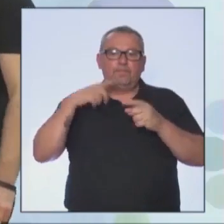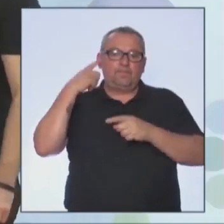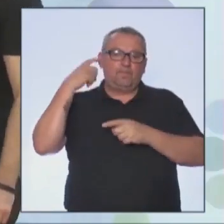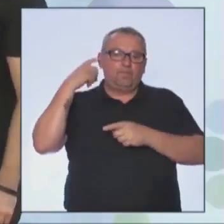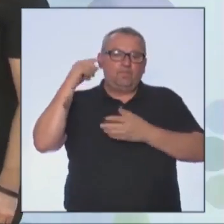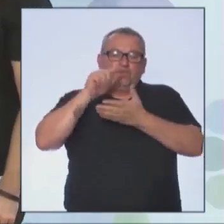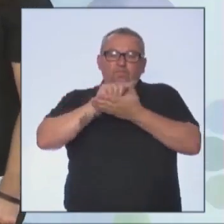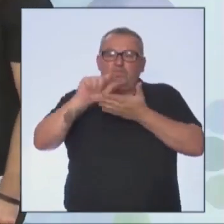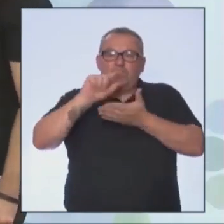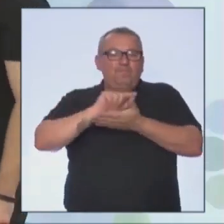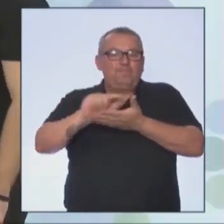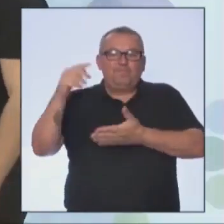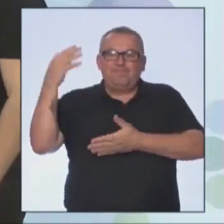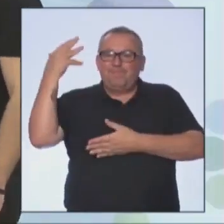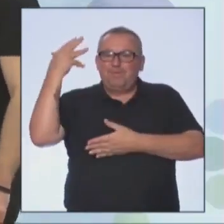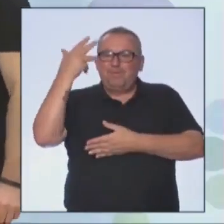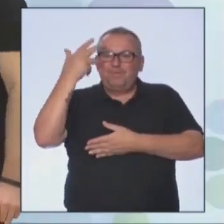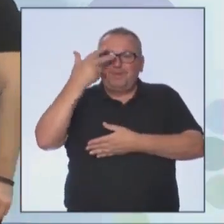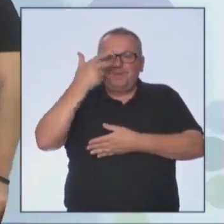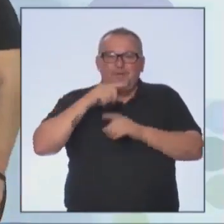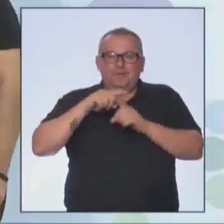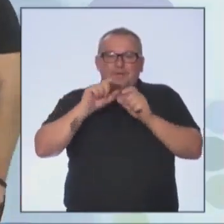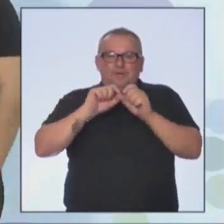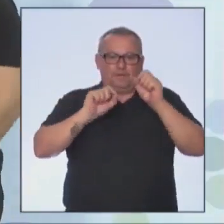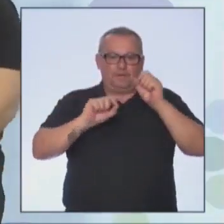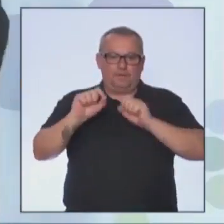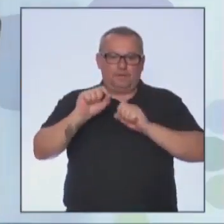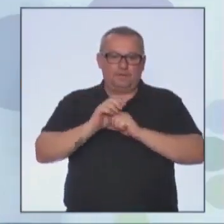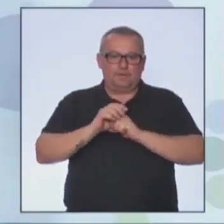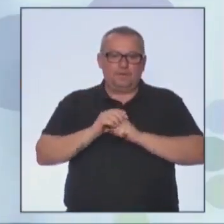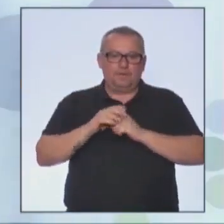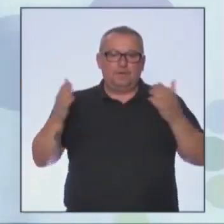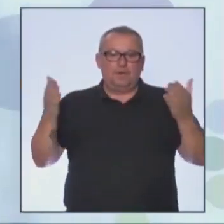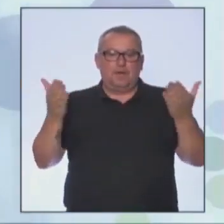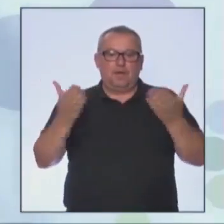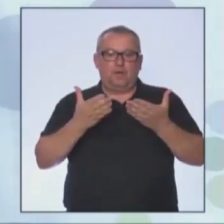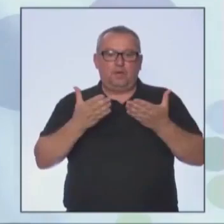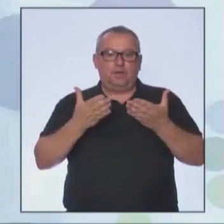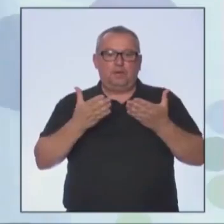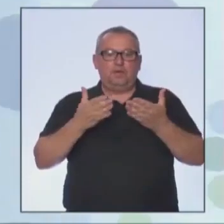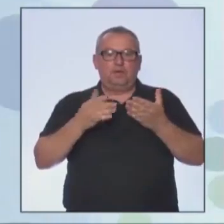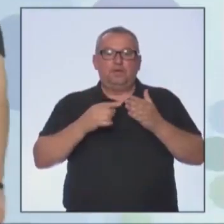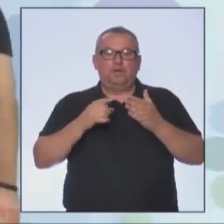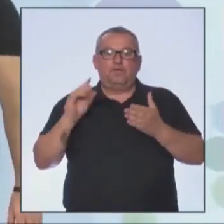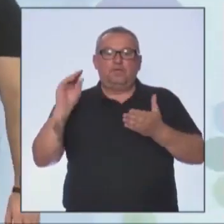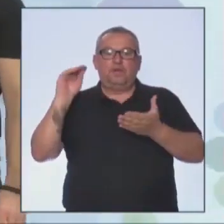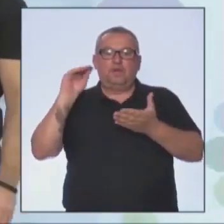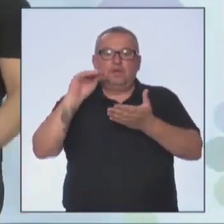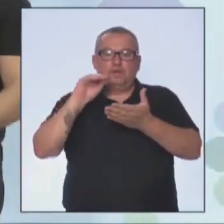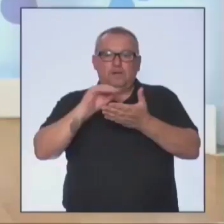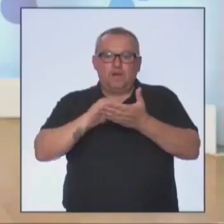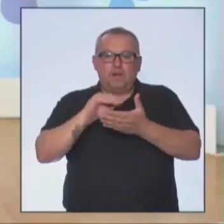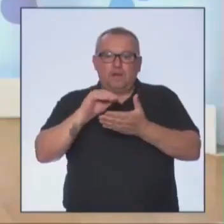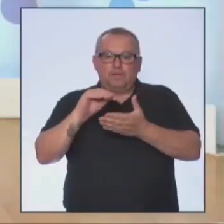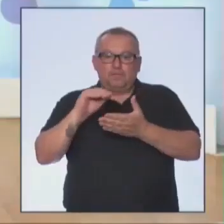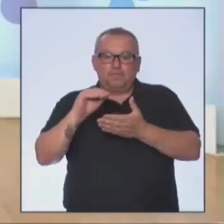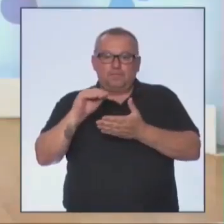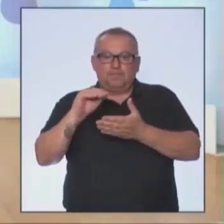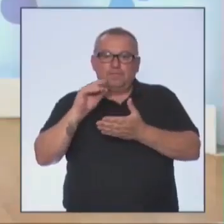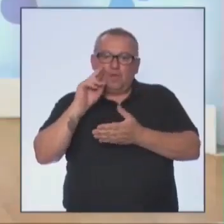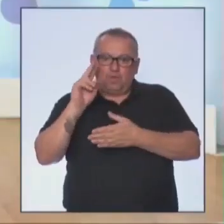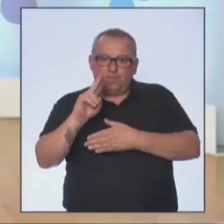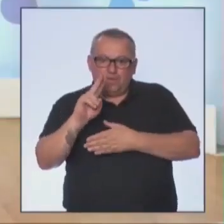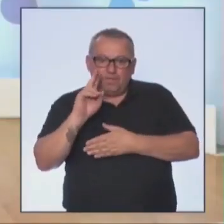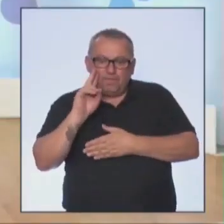limpo, bonito, certo? Agora o que a gente vai fazer? Bom, agora a gente vai adicionar essa pecinha, tem como ver